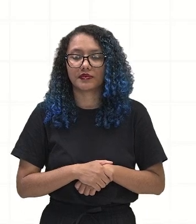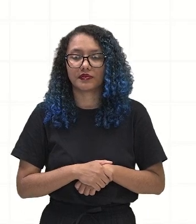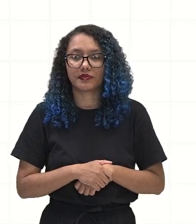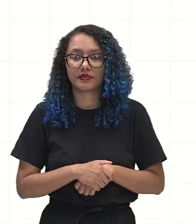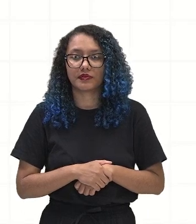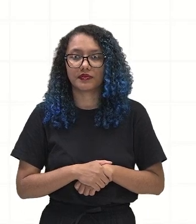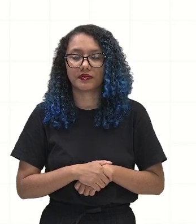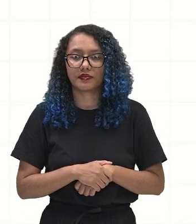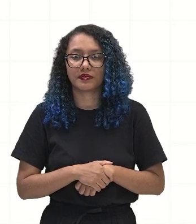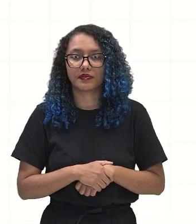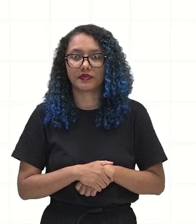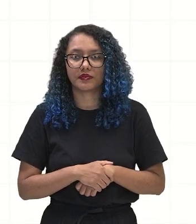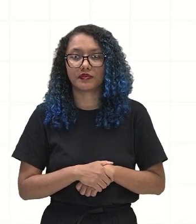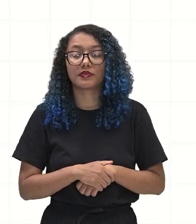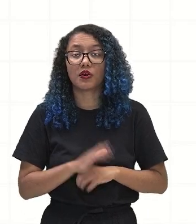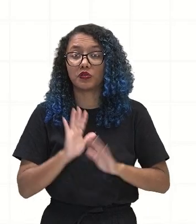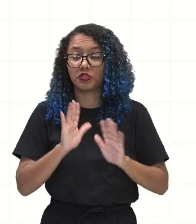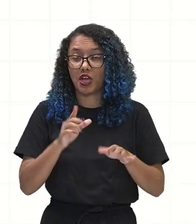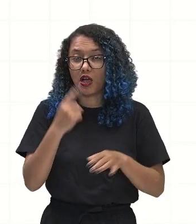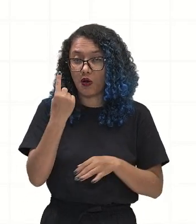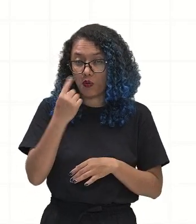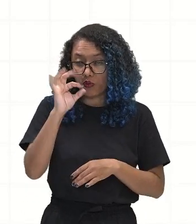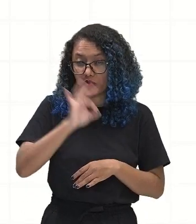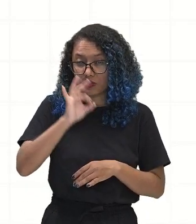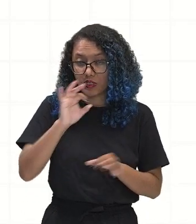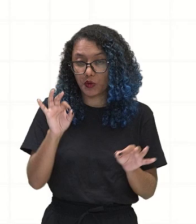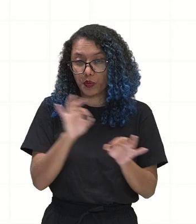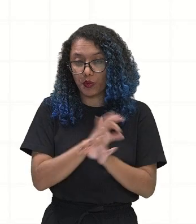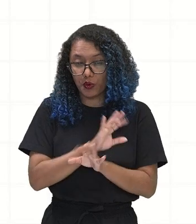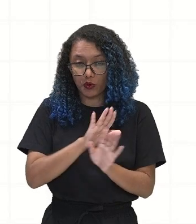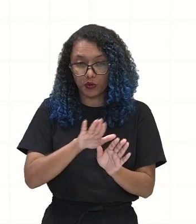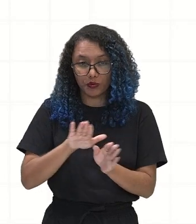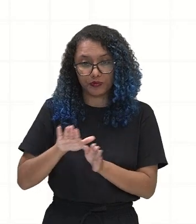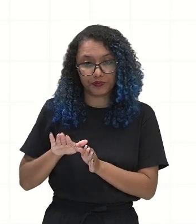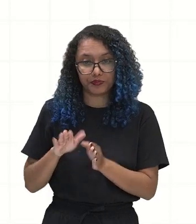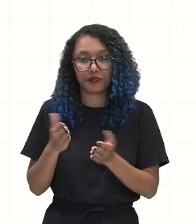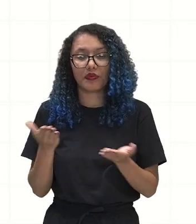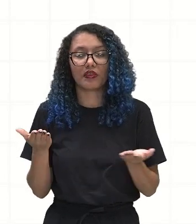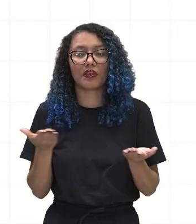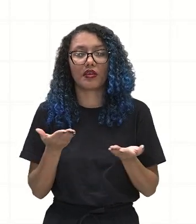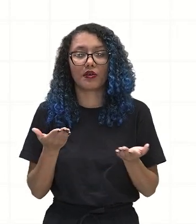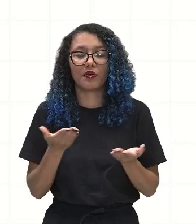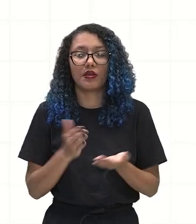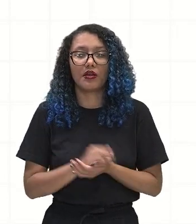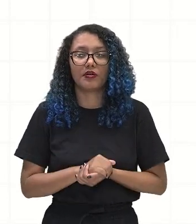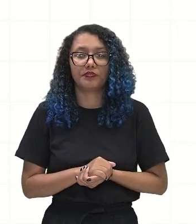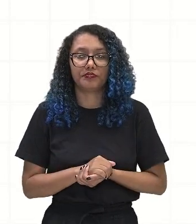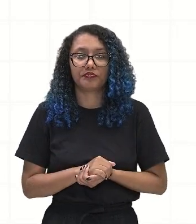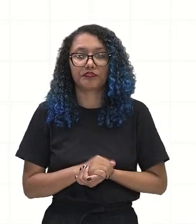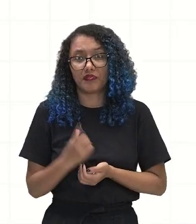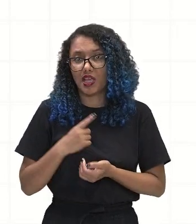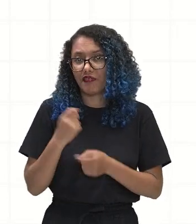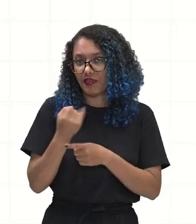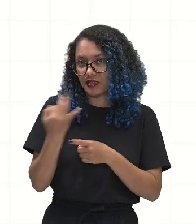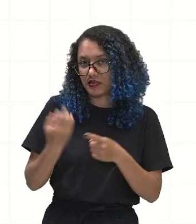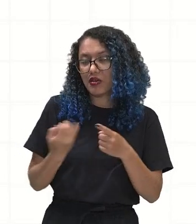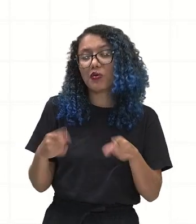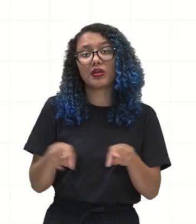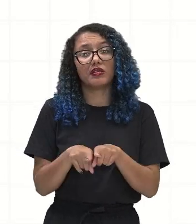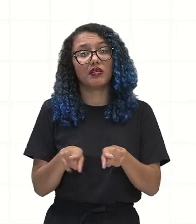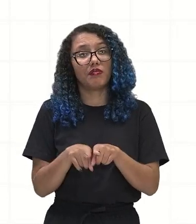já 1% na forma de fração e na forma decimal.